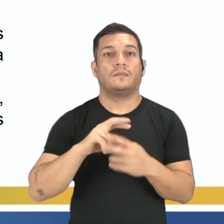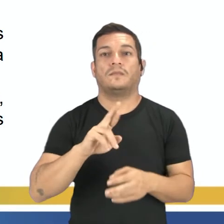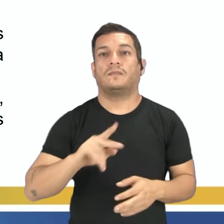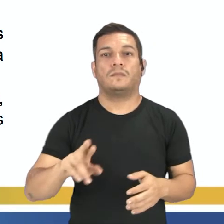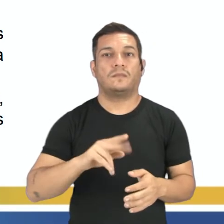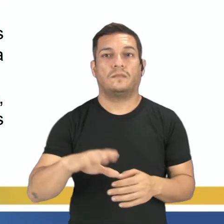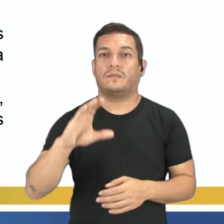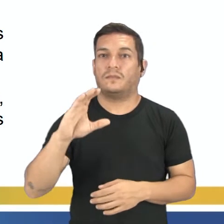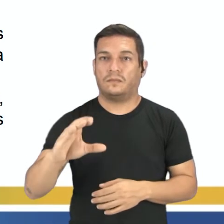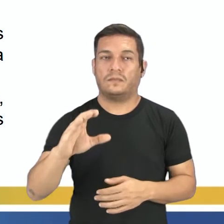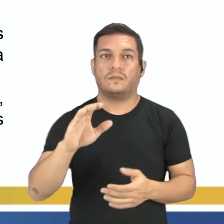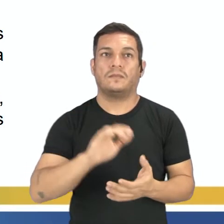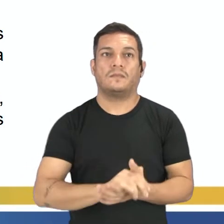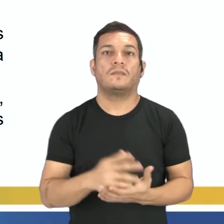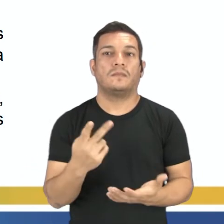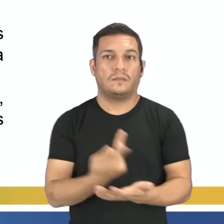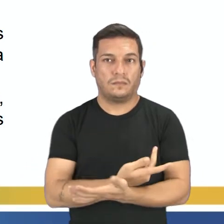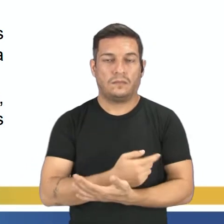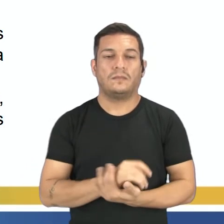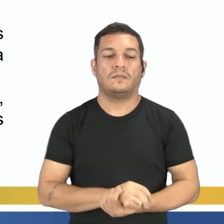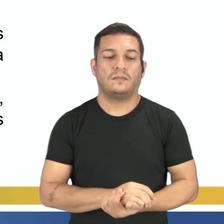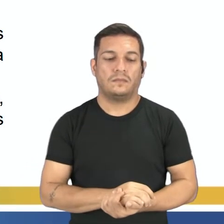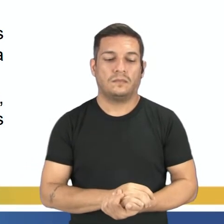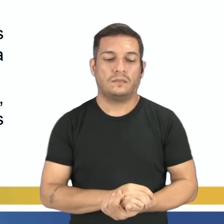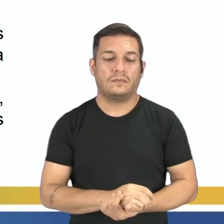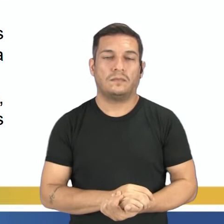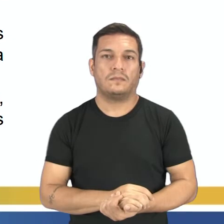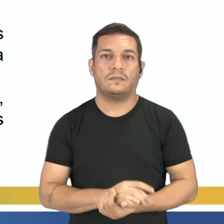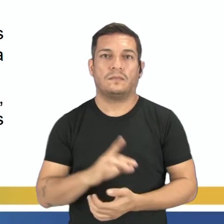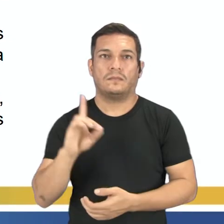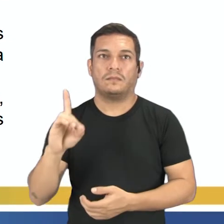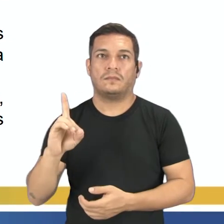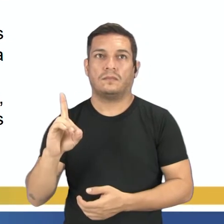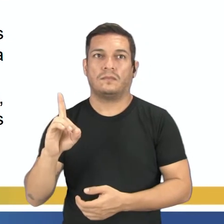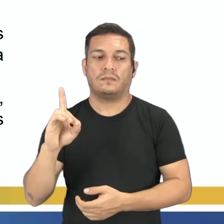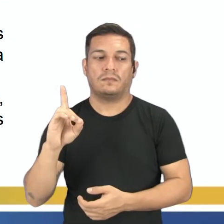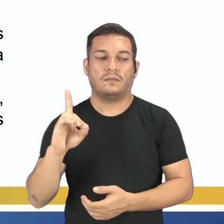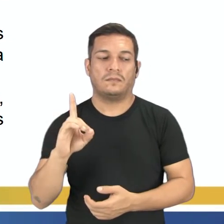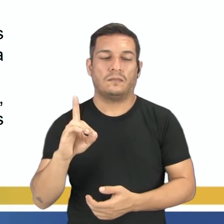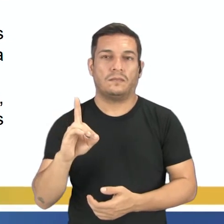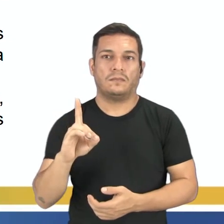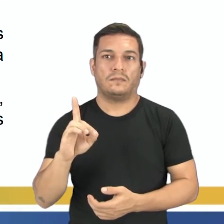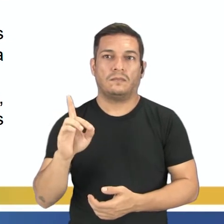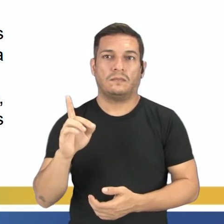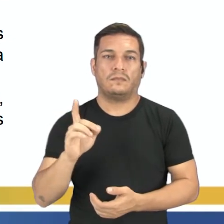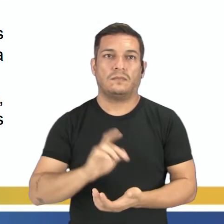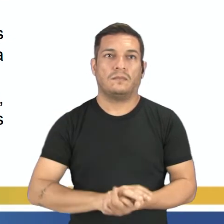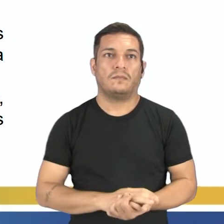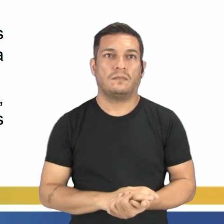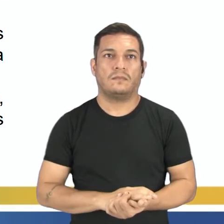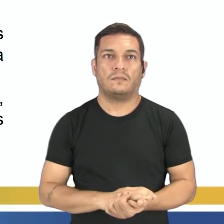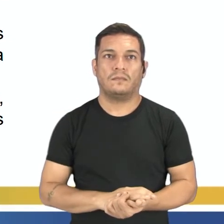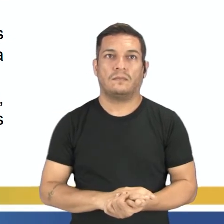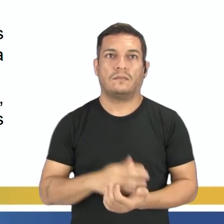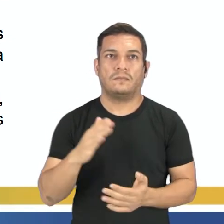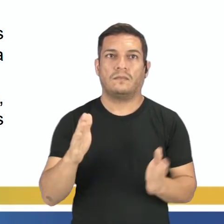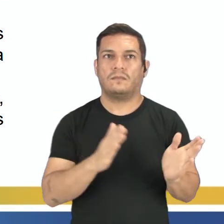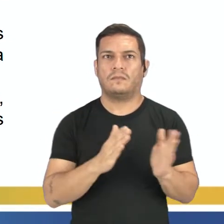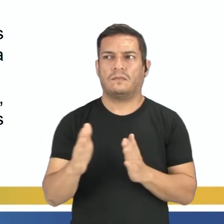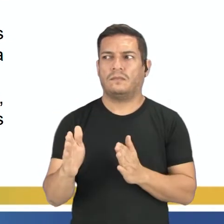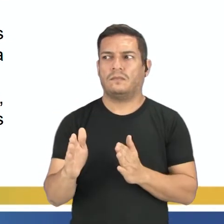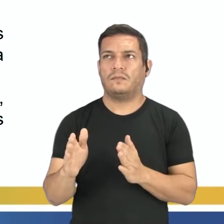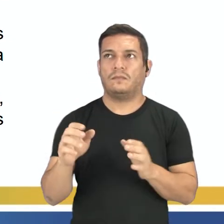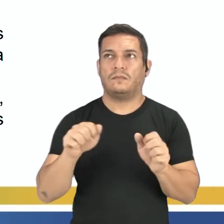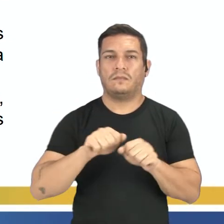a alternativa C está incorreta. A letra D diz que é um processo